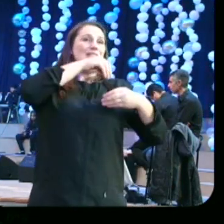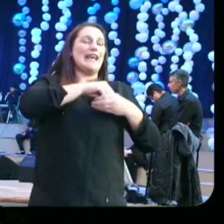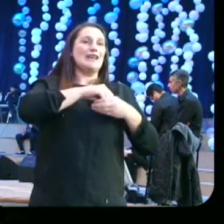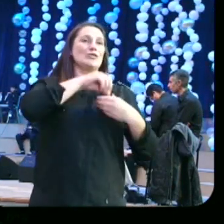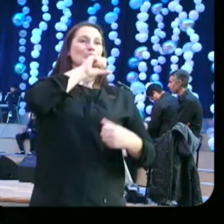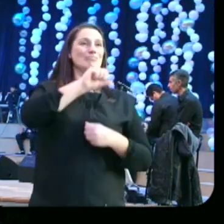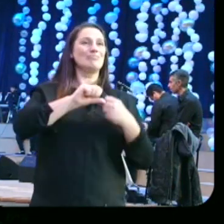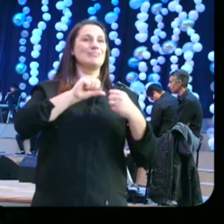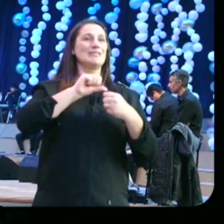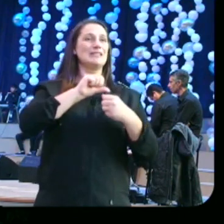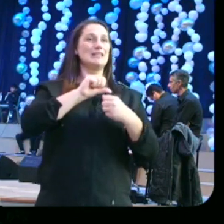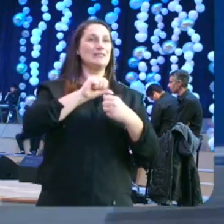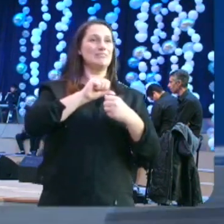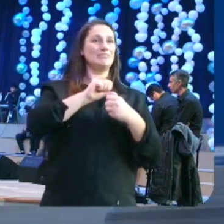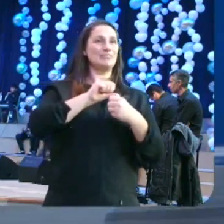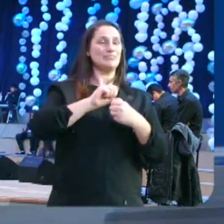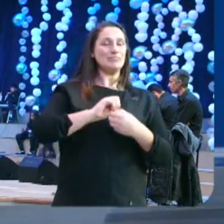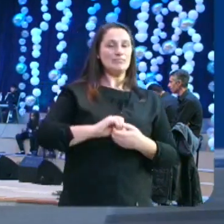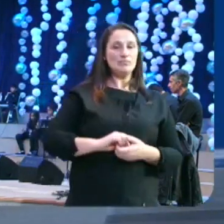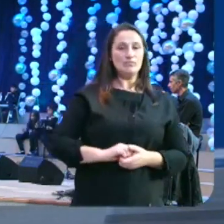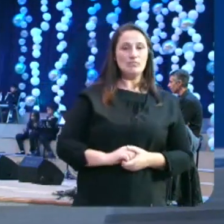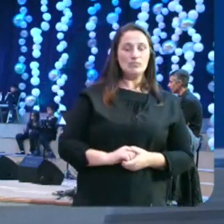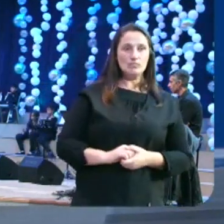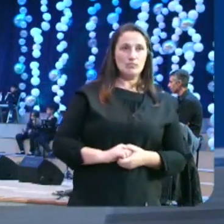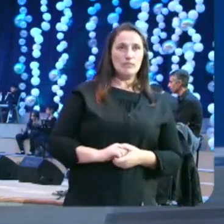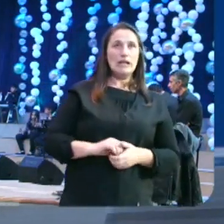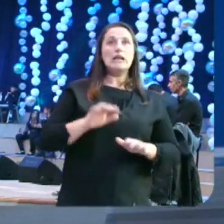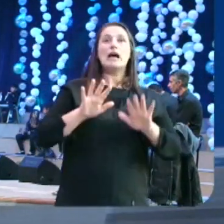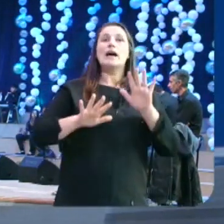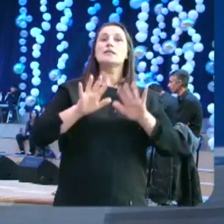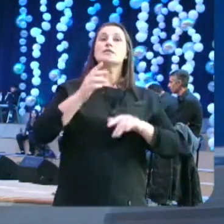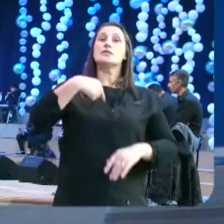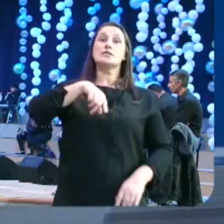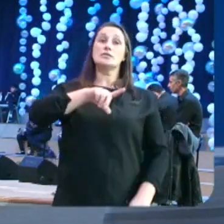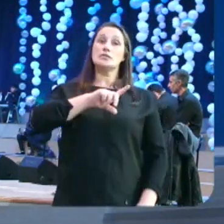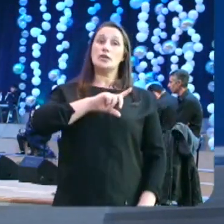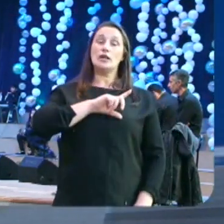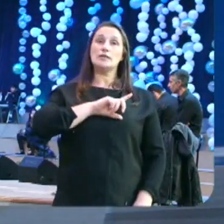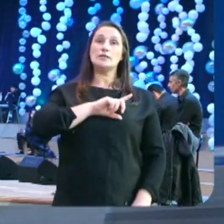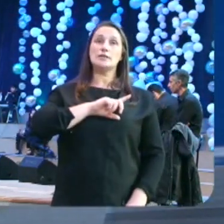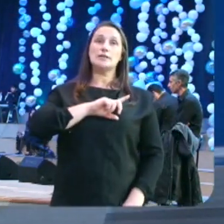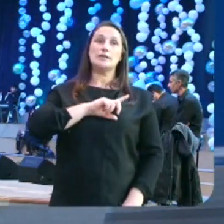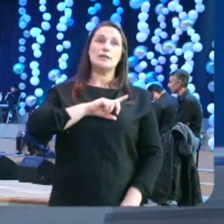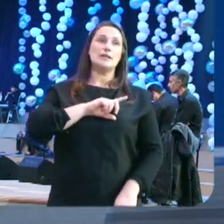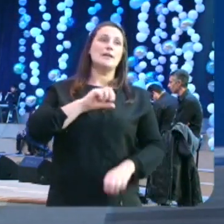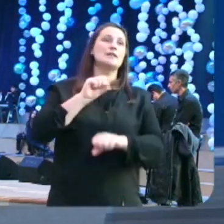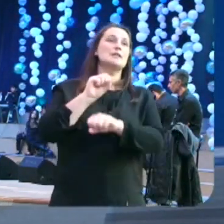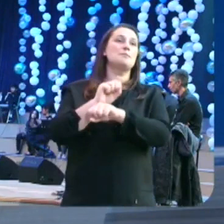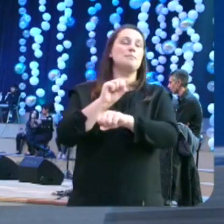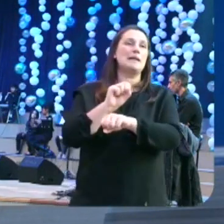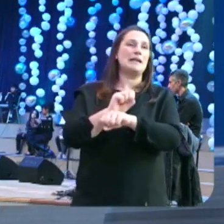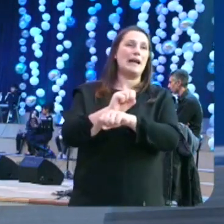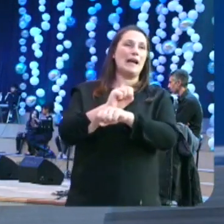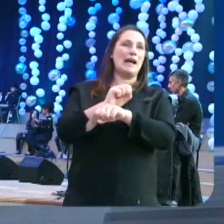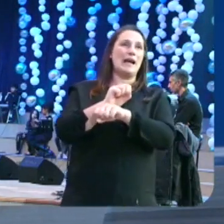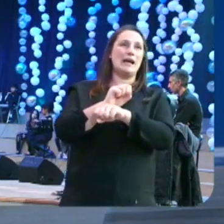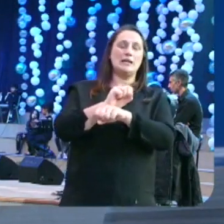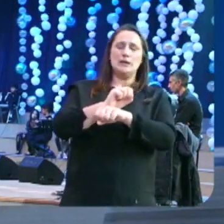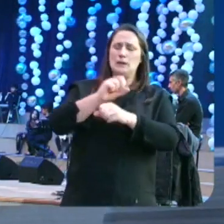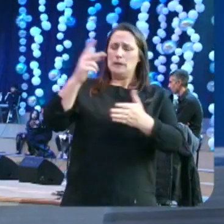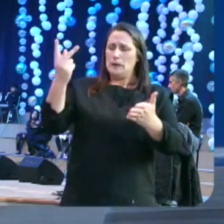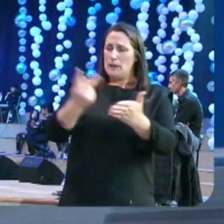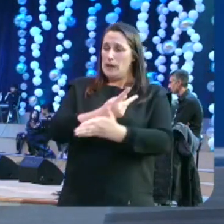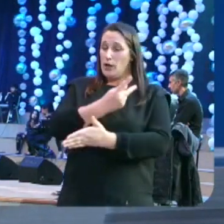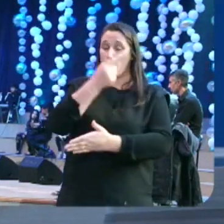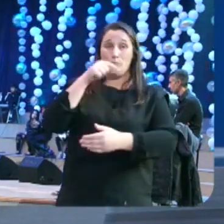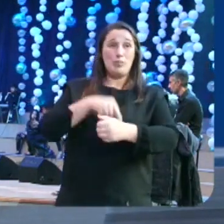interiores e exteriores. E eu volto a dizer, às vezes a gente não tem que esperar uma tragédia para isso acontecer.